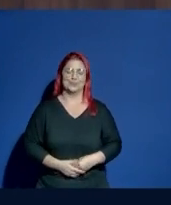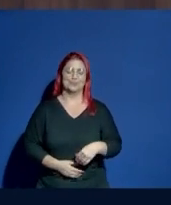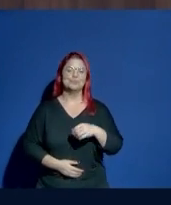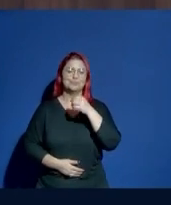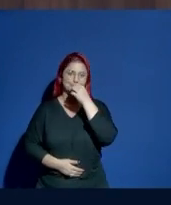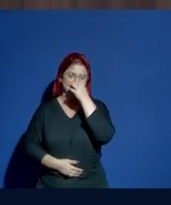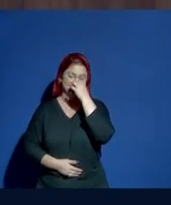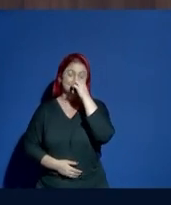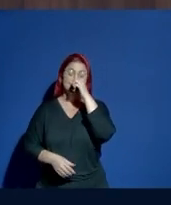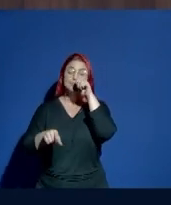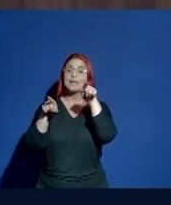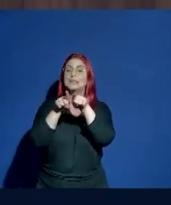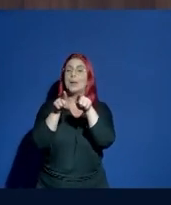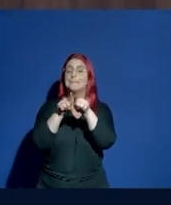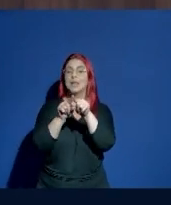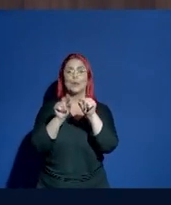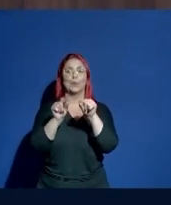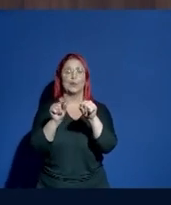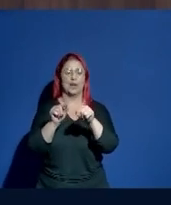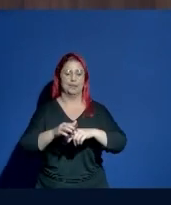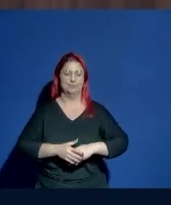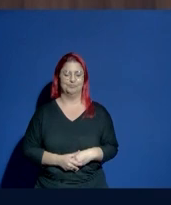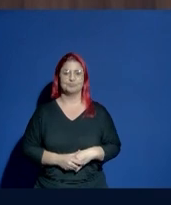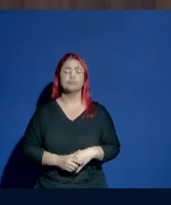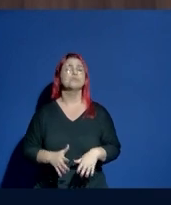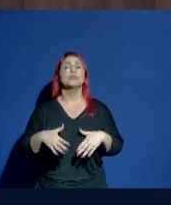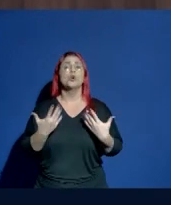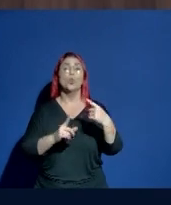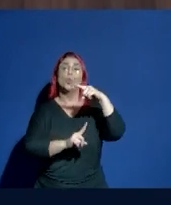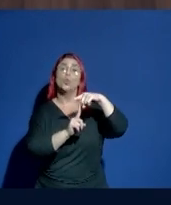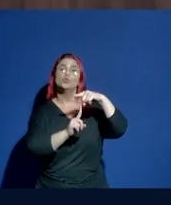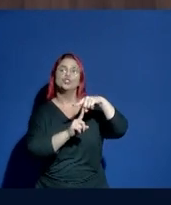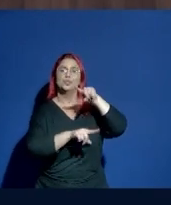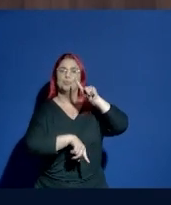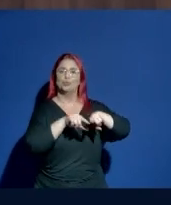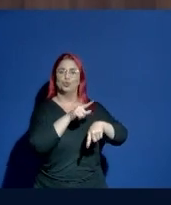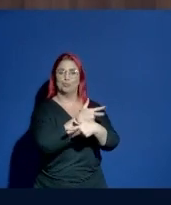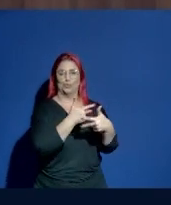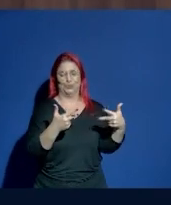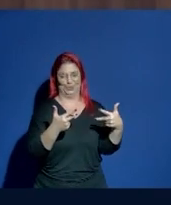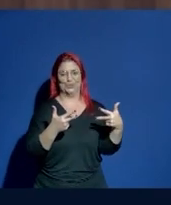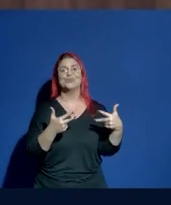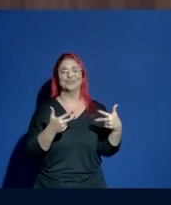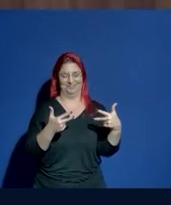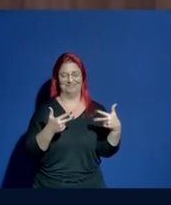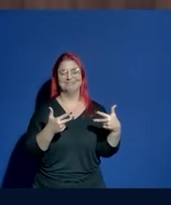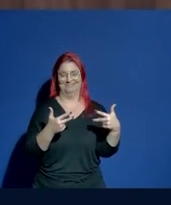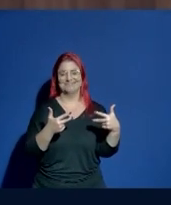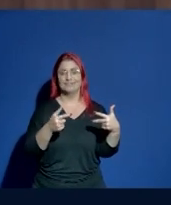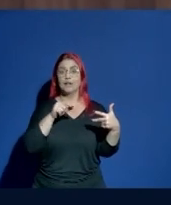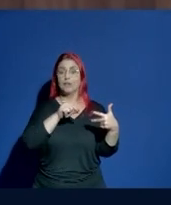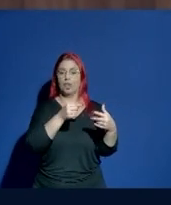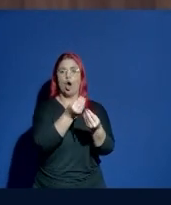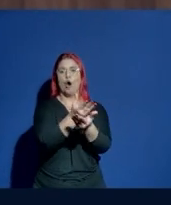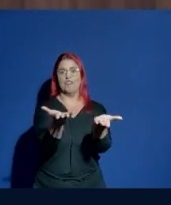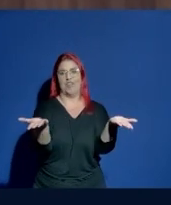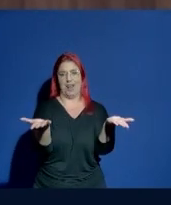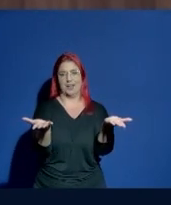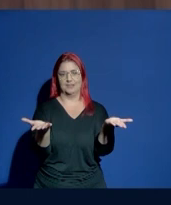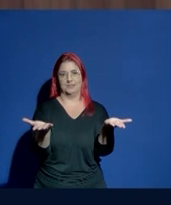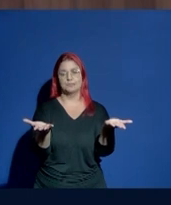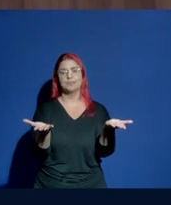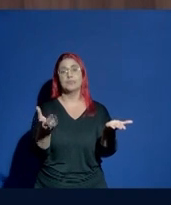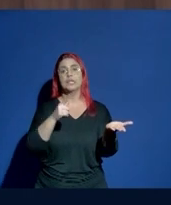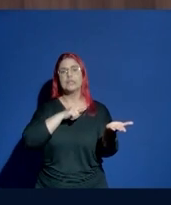E, segundo, o tipo de produto, né, que a gente acaba ofertando na